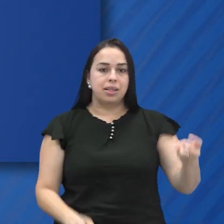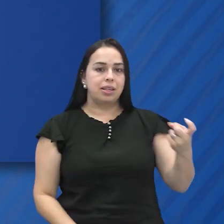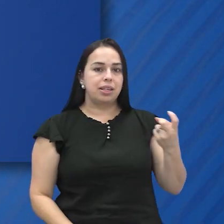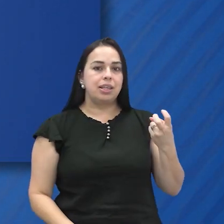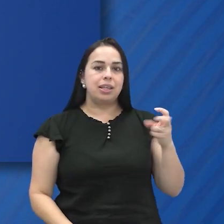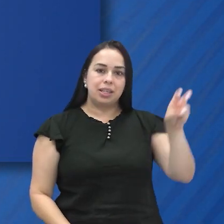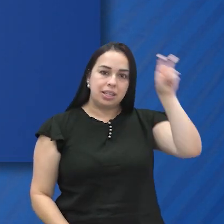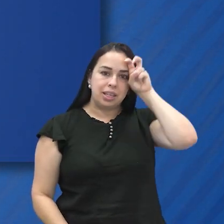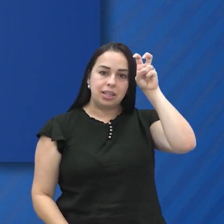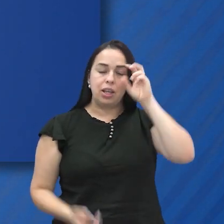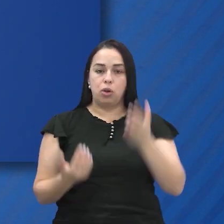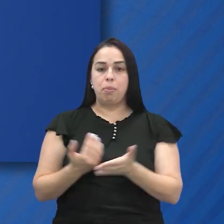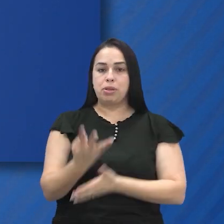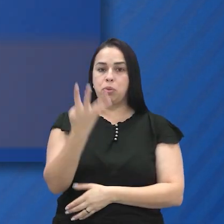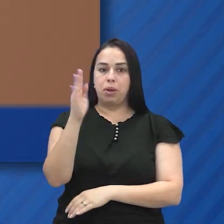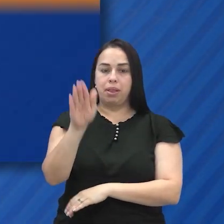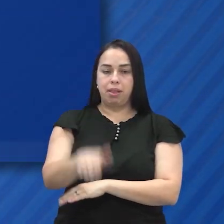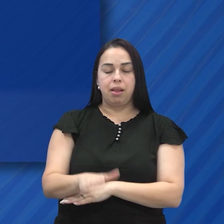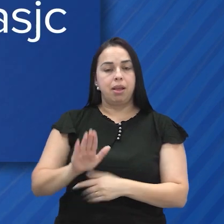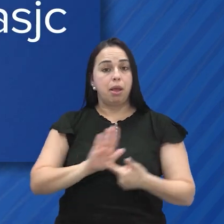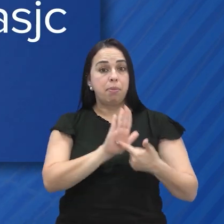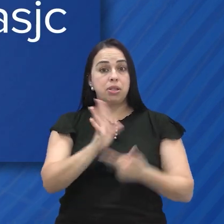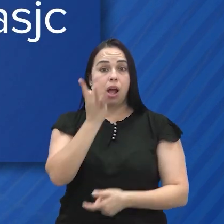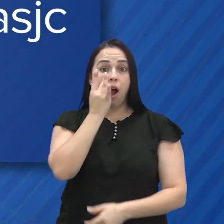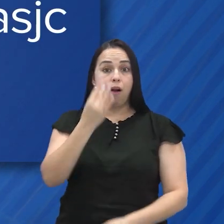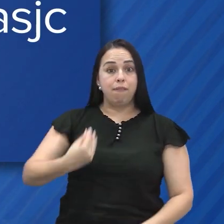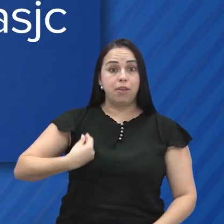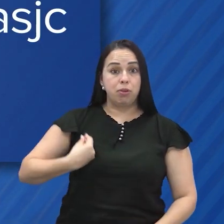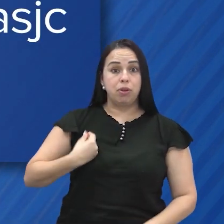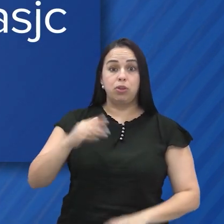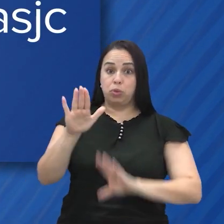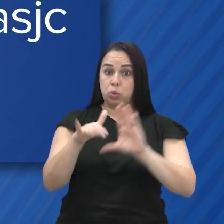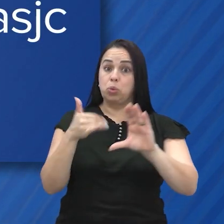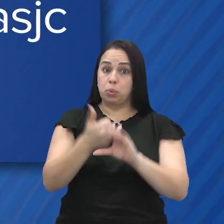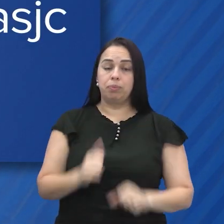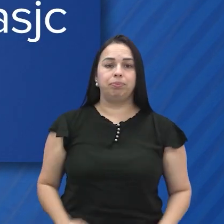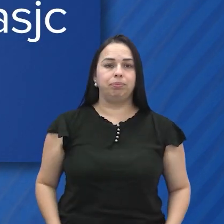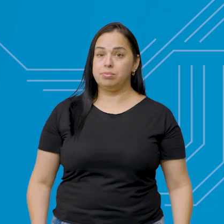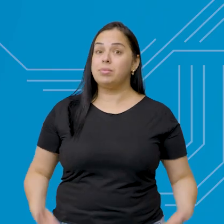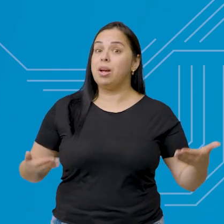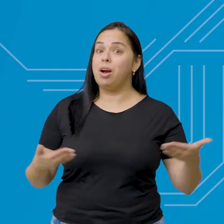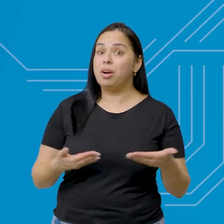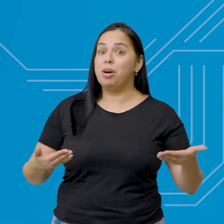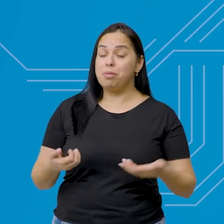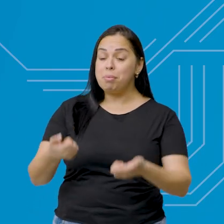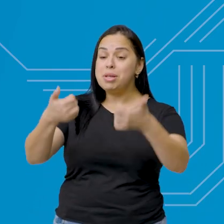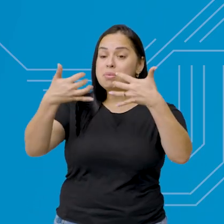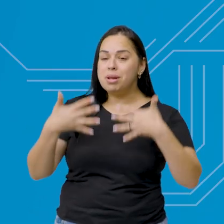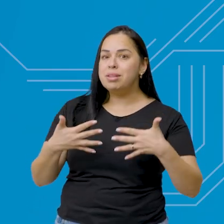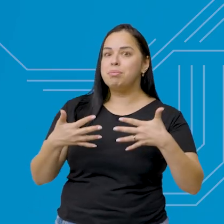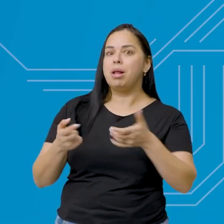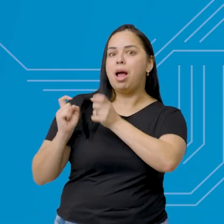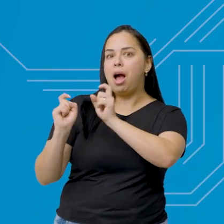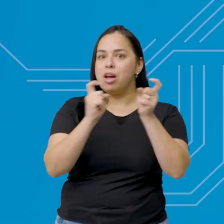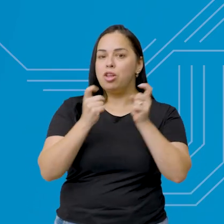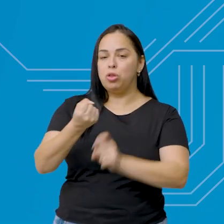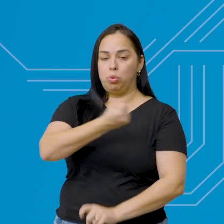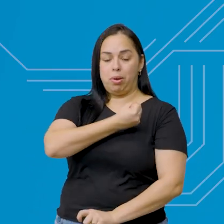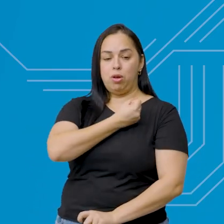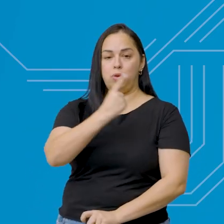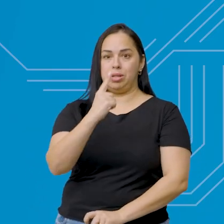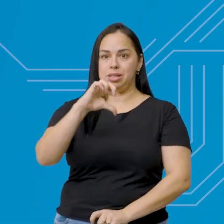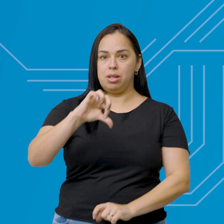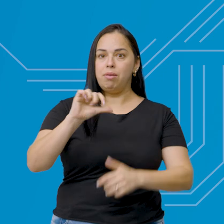quintas, a partir das 4 horas da tarde, com transmissão ao vivo pelo YouTube. Agora vamos falar sobre a